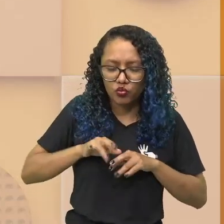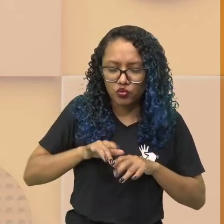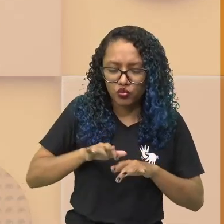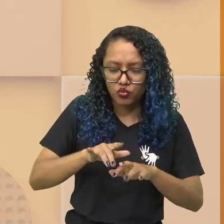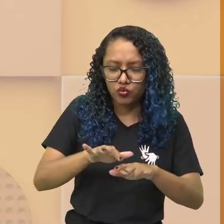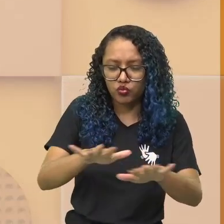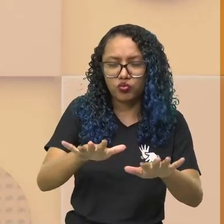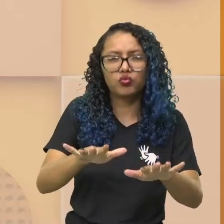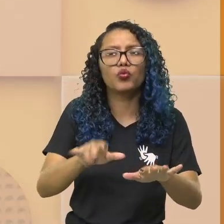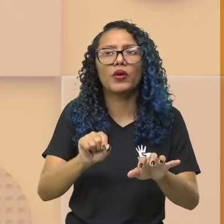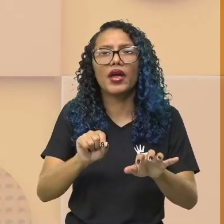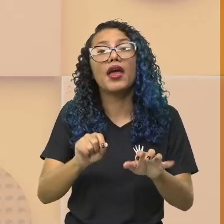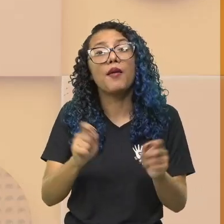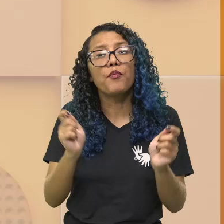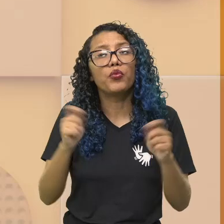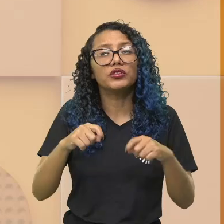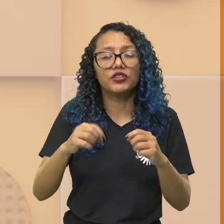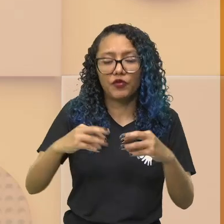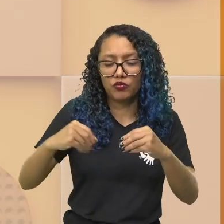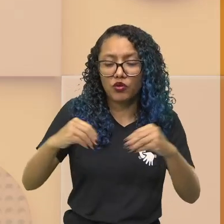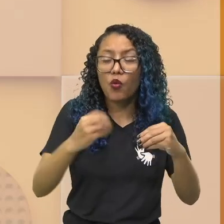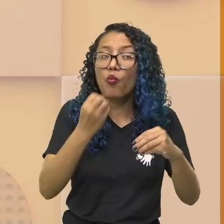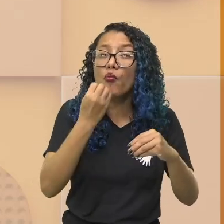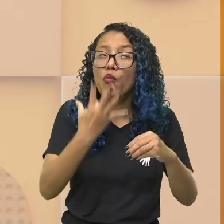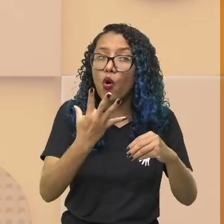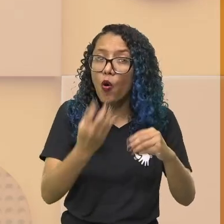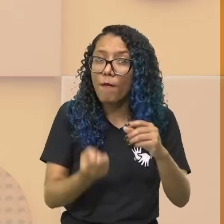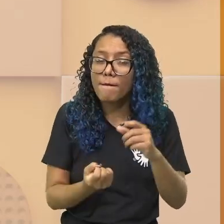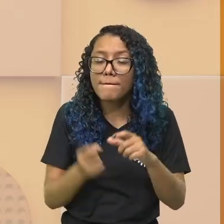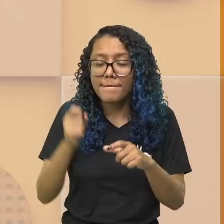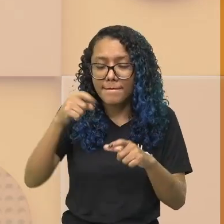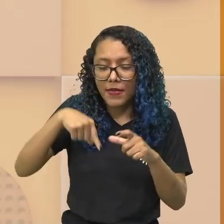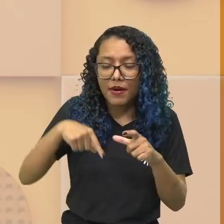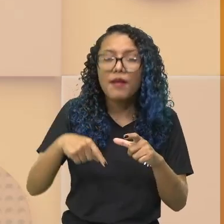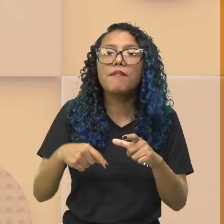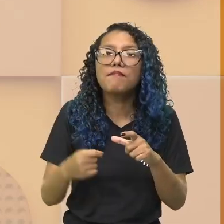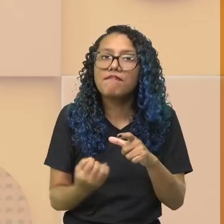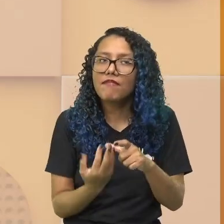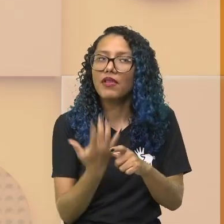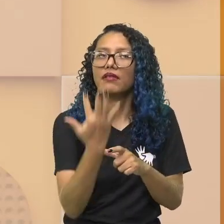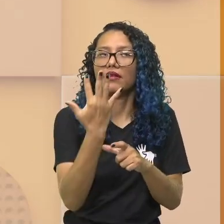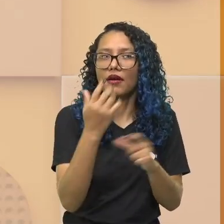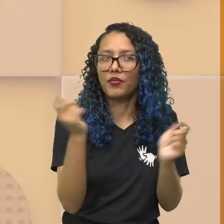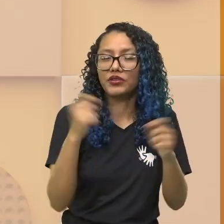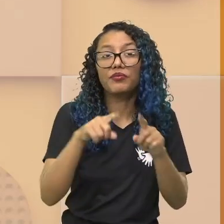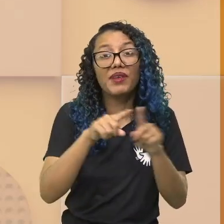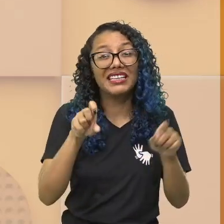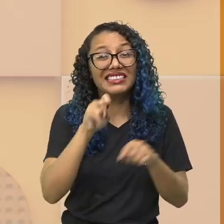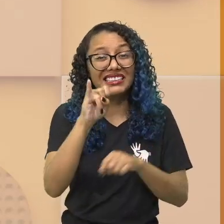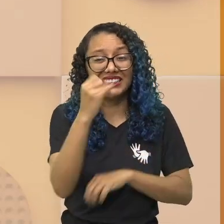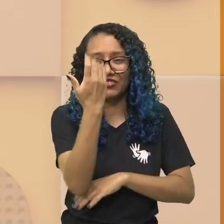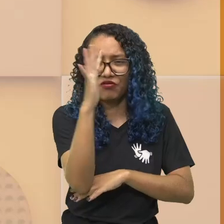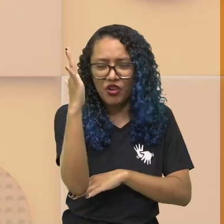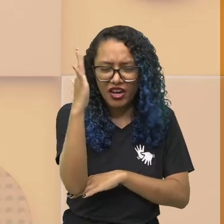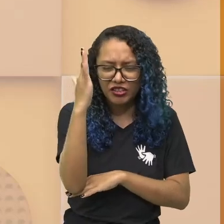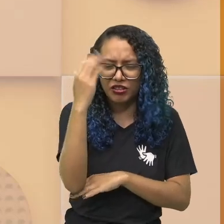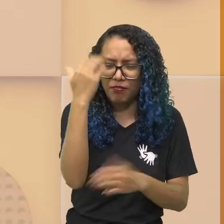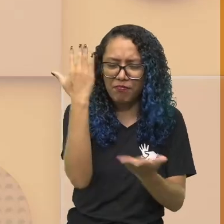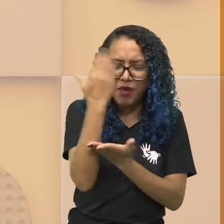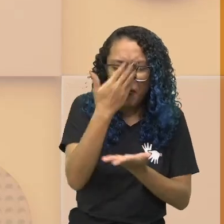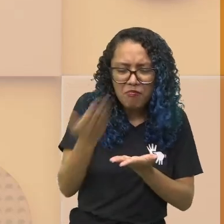essa dinâmica vai acontecendo o tempo todo. Então, se tirar a floresta, gera um problema muito